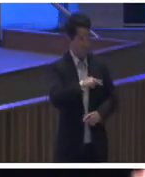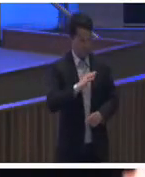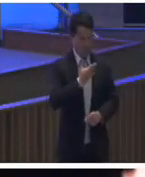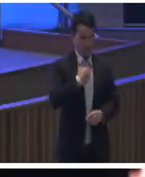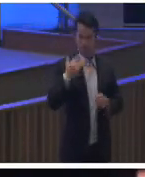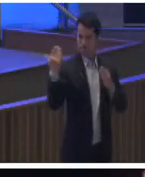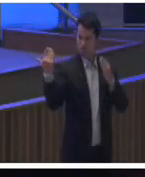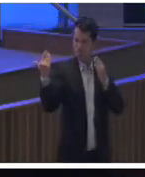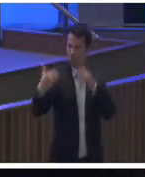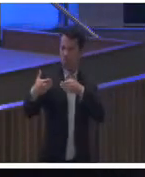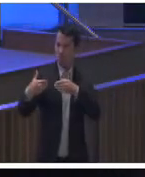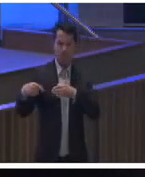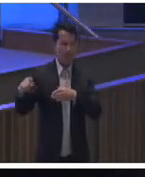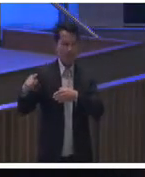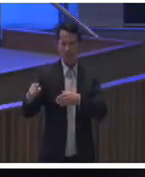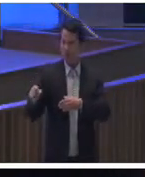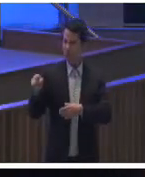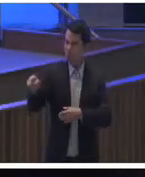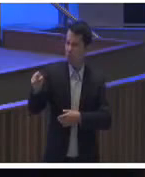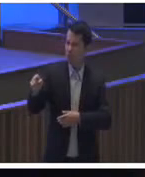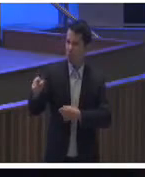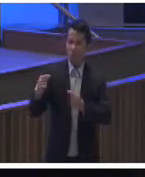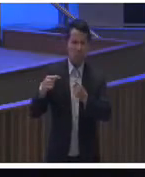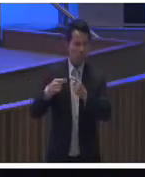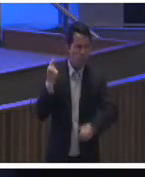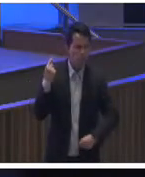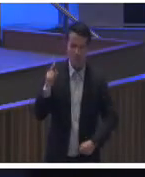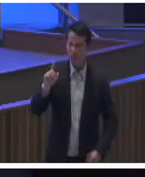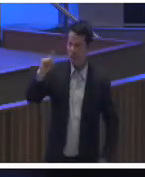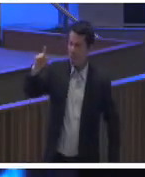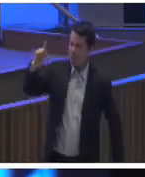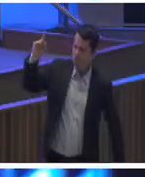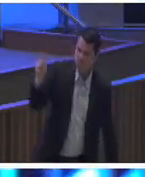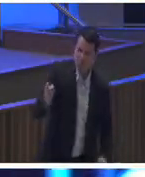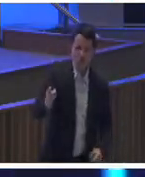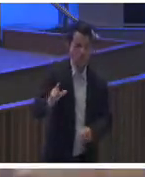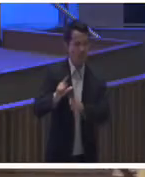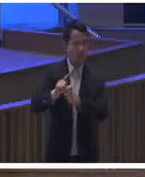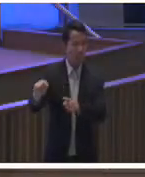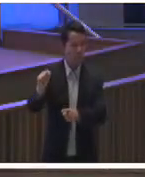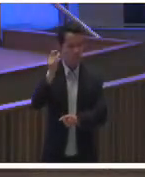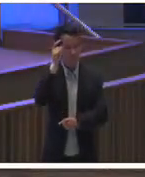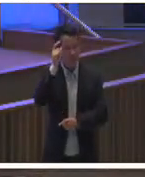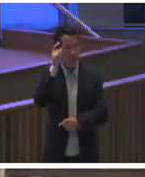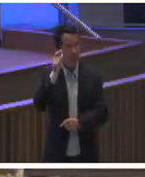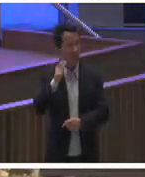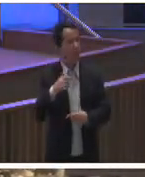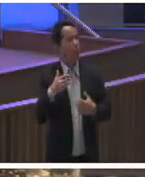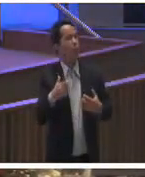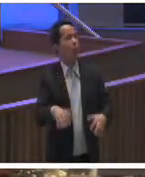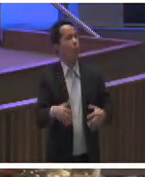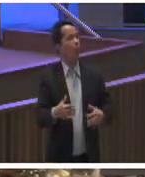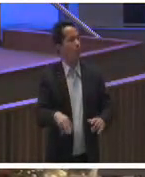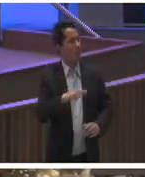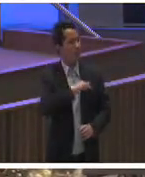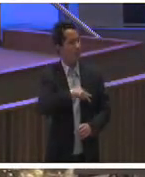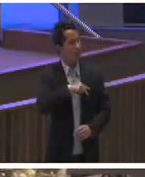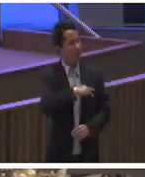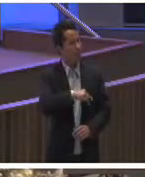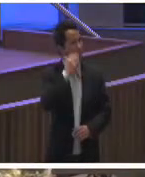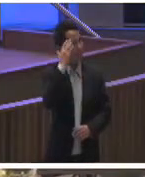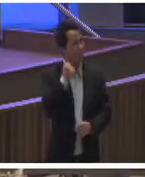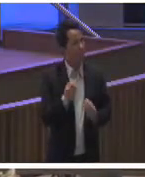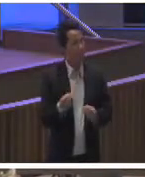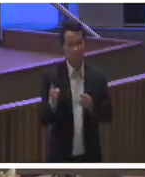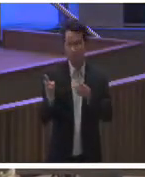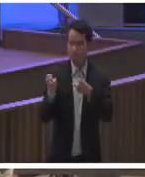de Deus, com o propósito de Deus, com a ação do Espírito na vida da gente. E quando a gente não vê essas coisas,